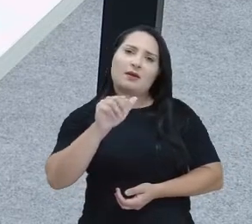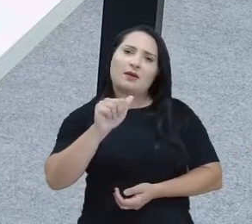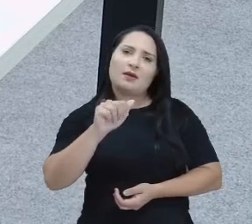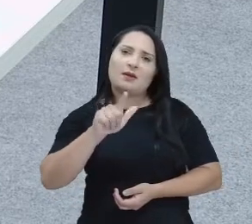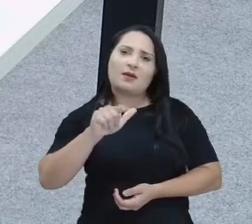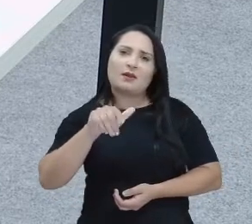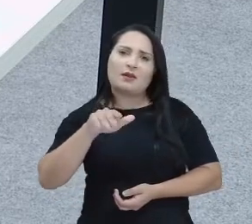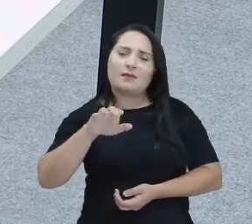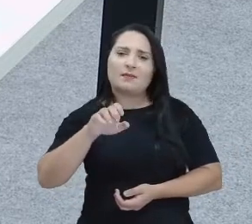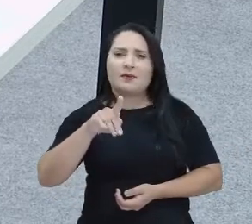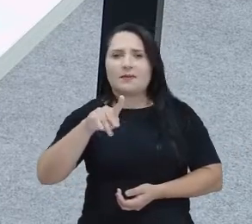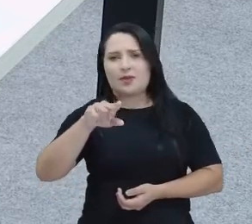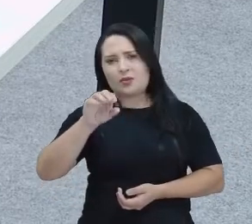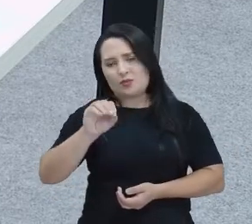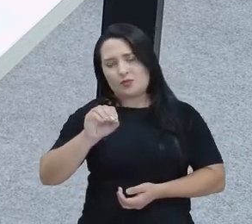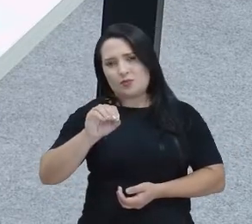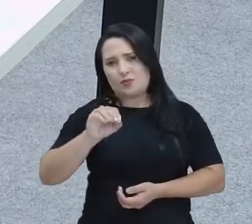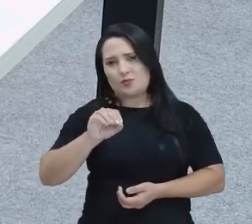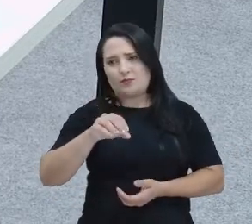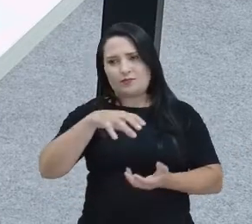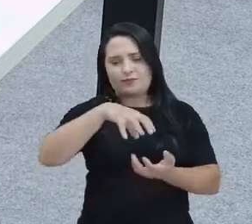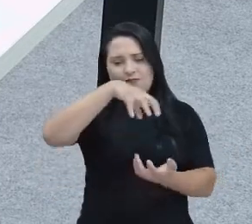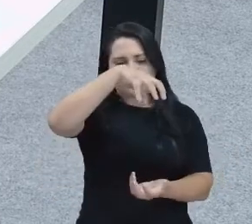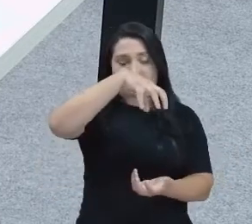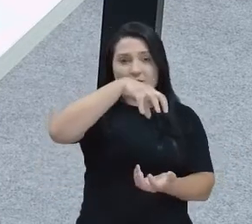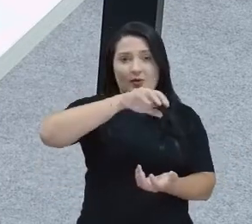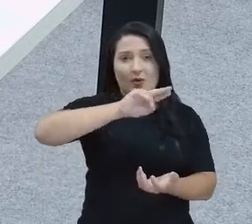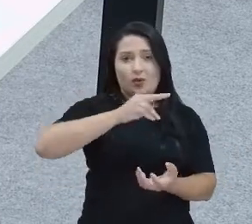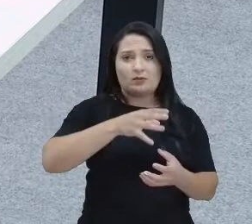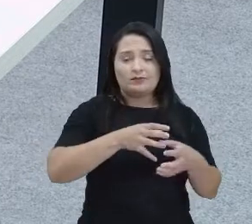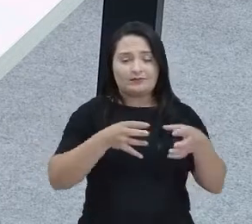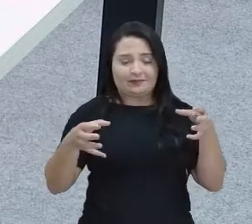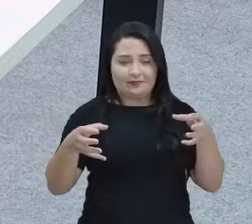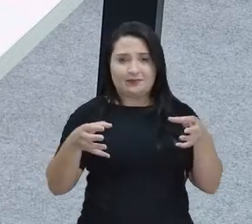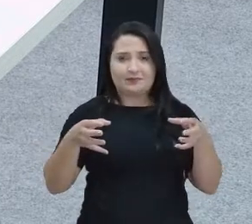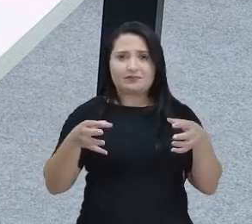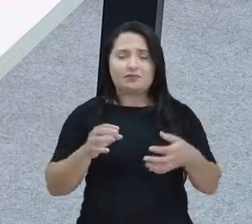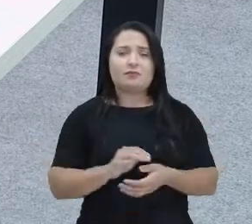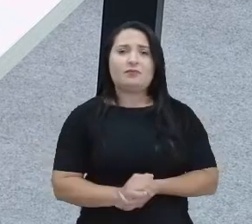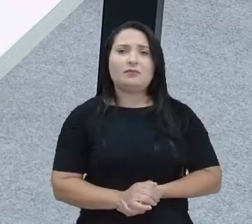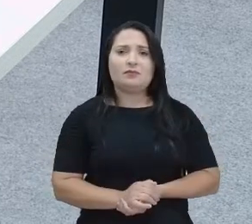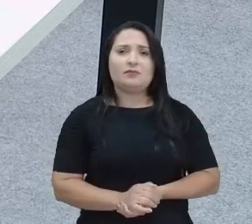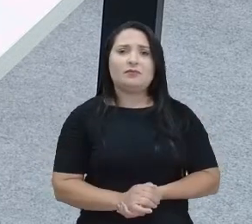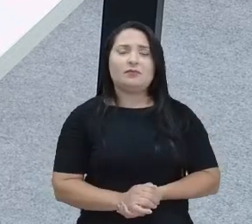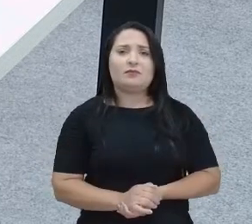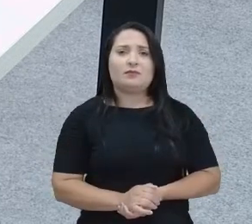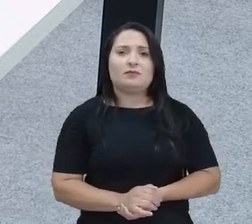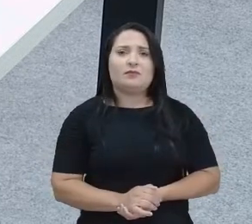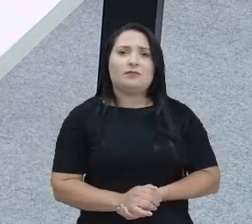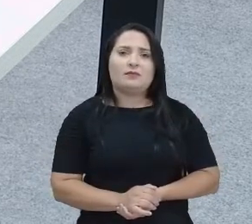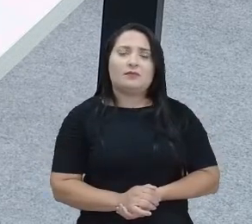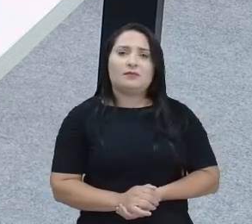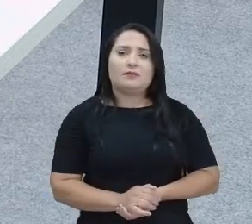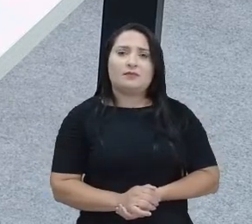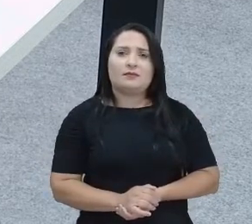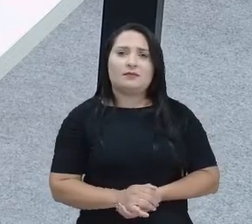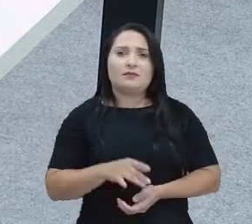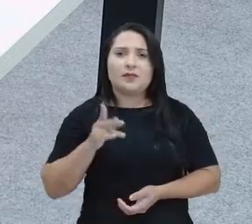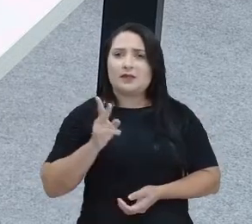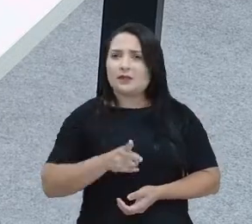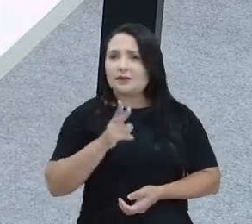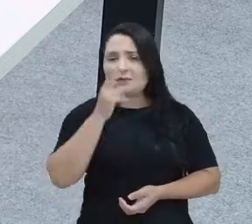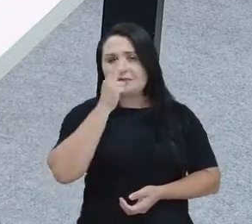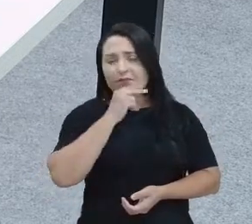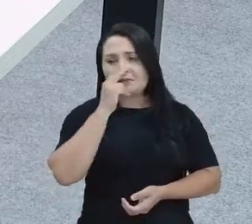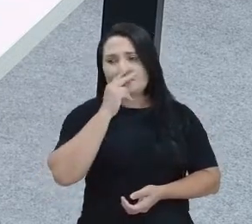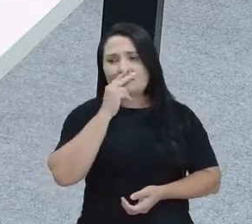paralelepípedo. Ou ele nessa posição vertical ou na horizontal, vai ser sempre um paralelepípedo. Então, eu tenho aqui, ó,